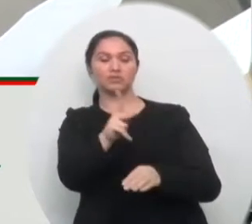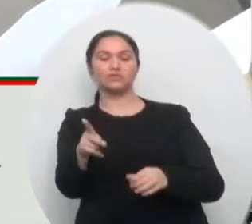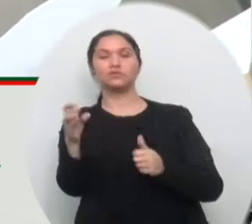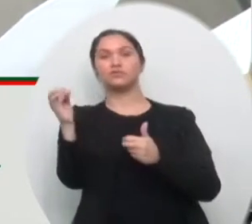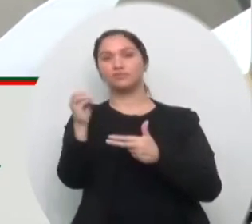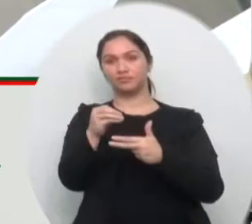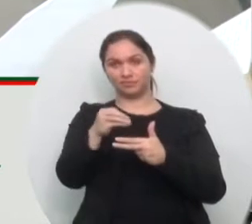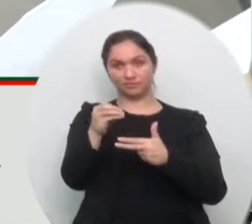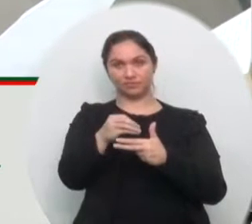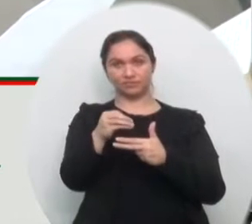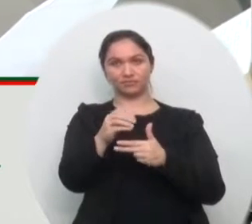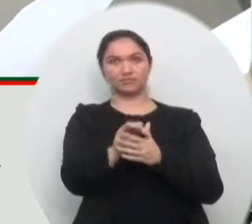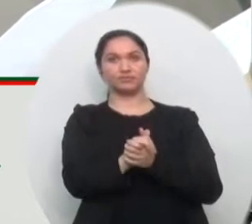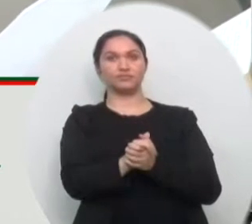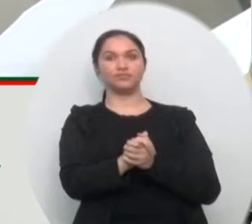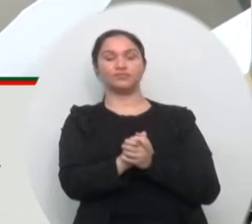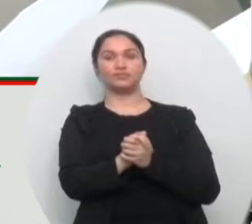em